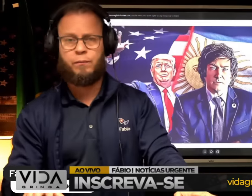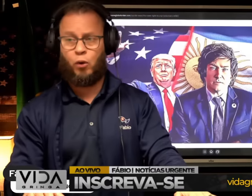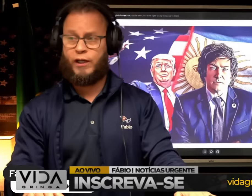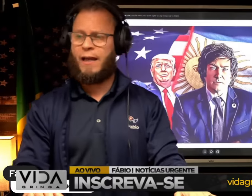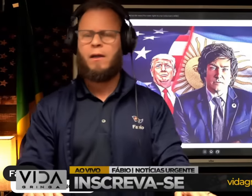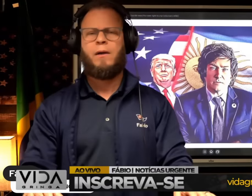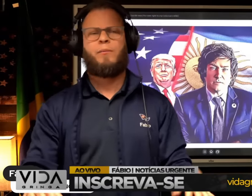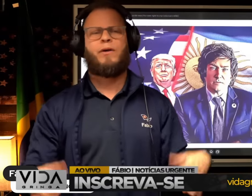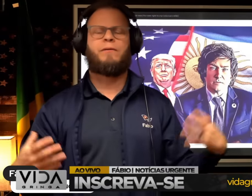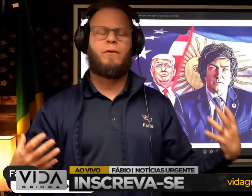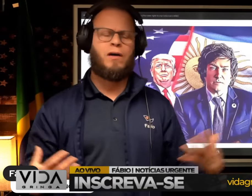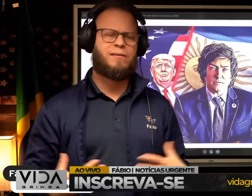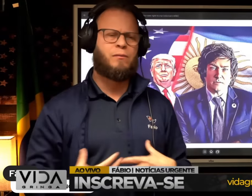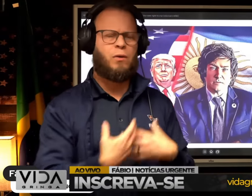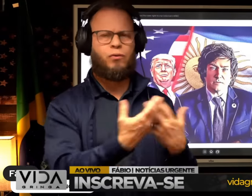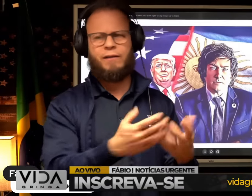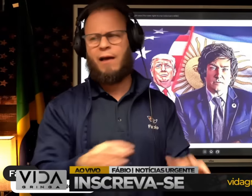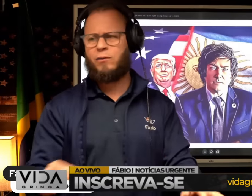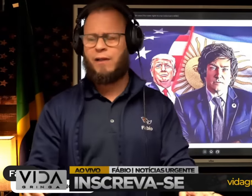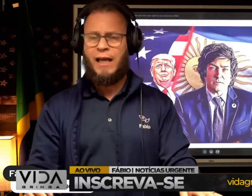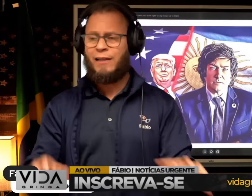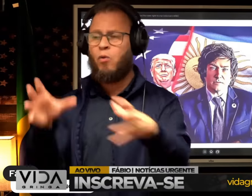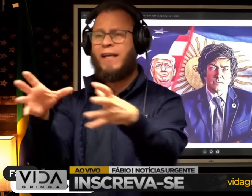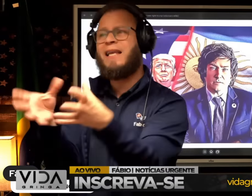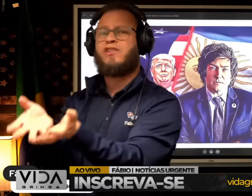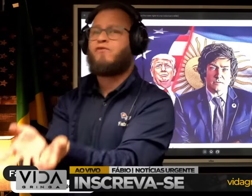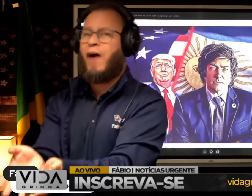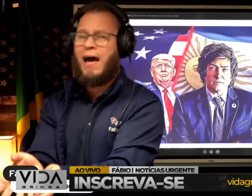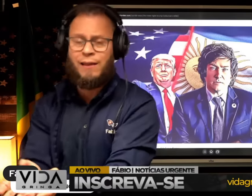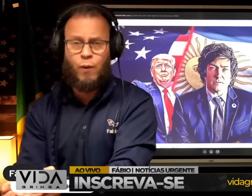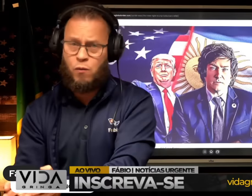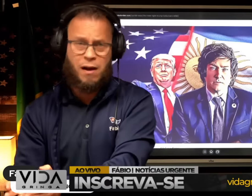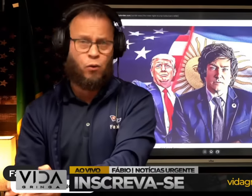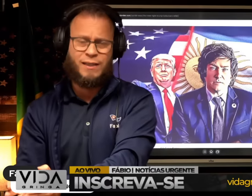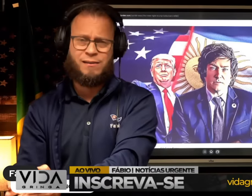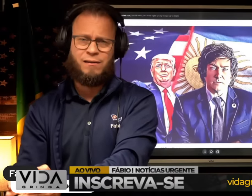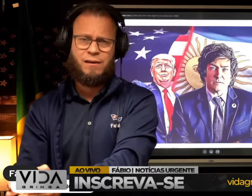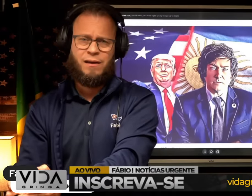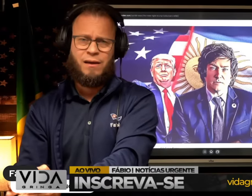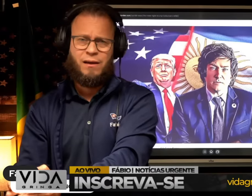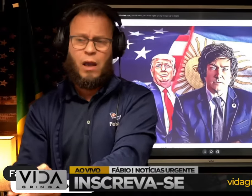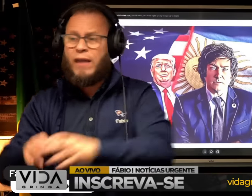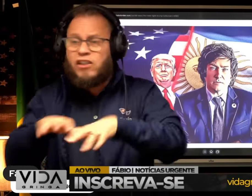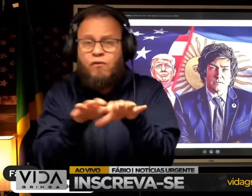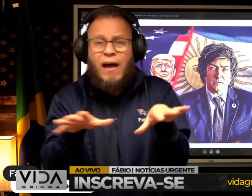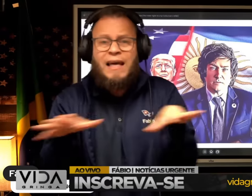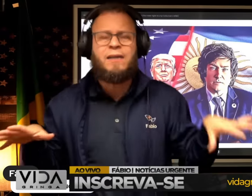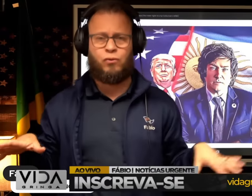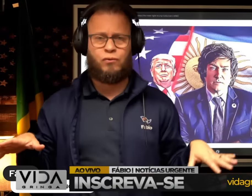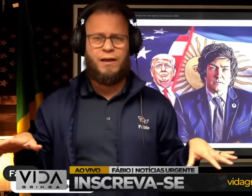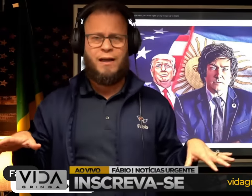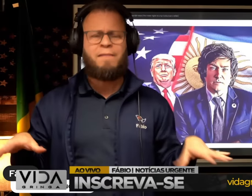por quê porque nós demos autoridade ao est Então o que eles falam é uma coisa é o que eles estão